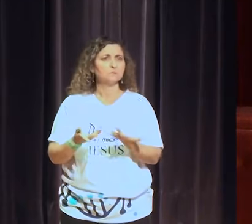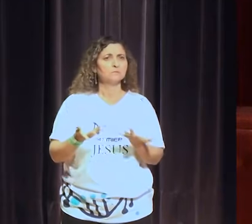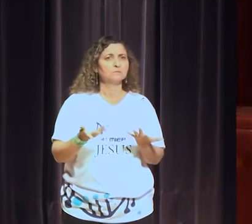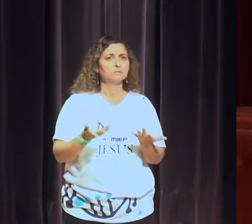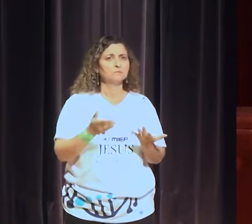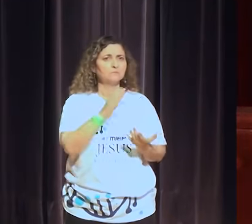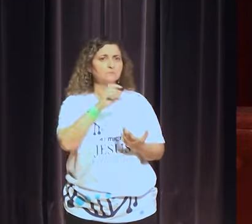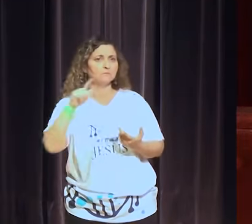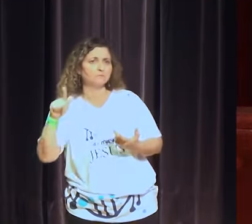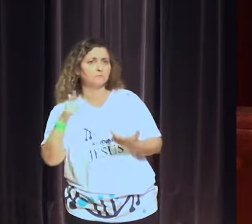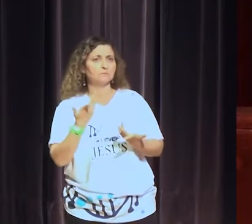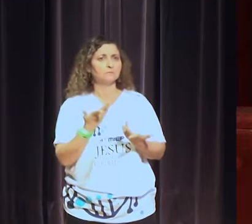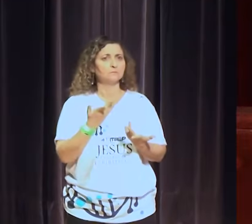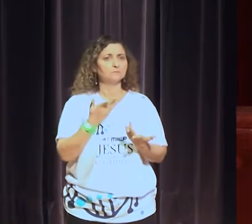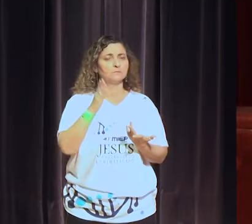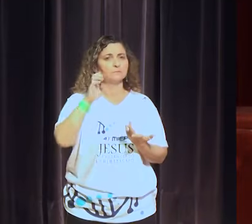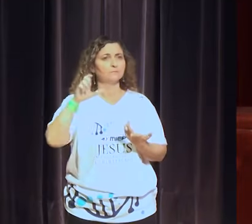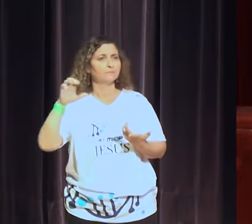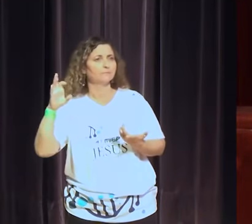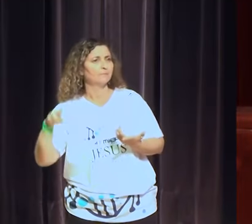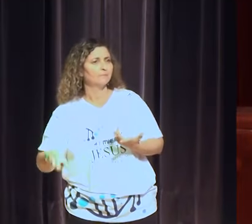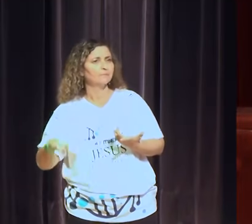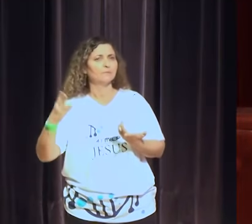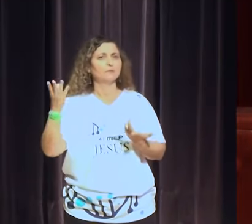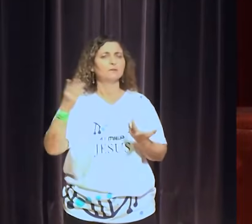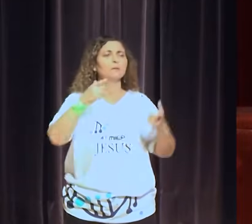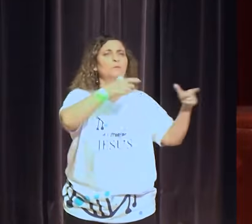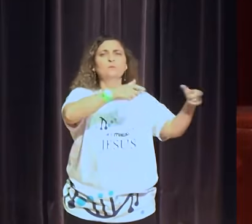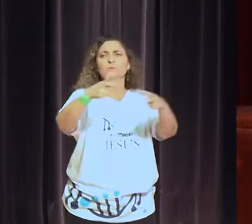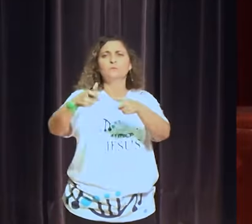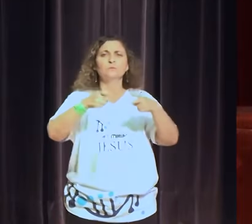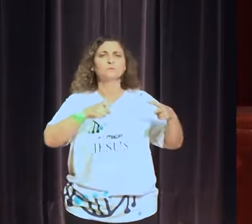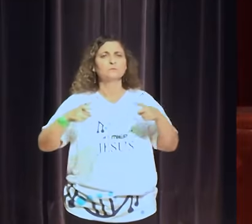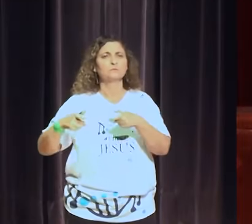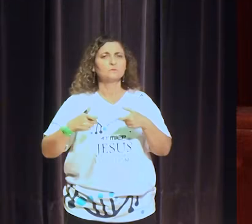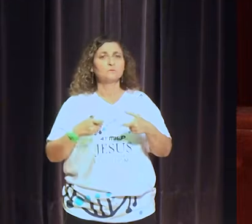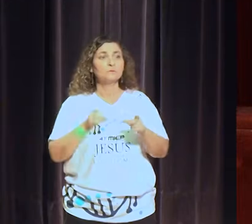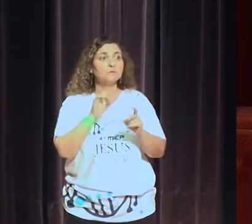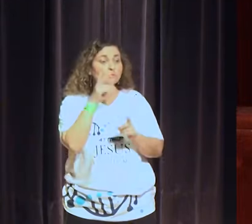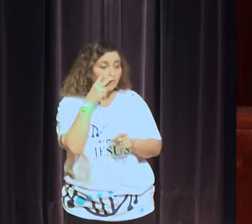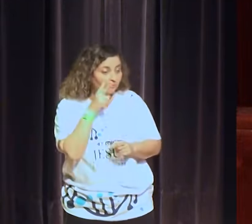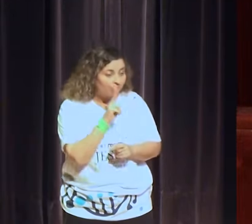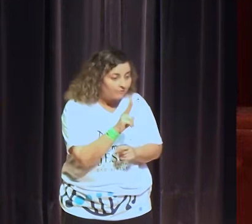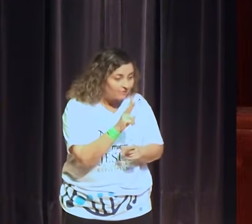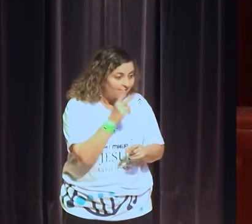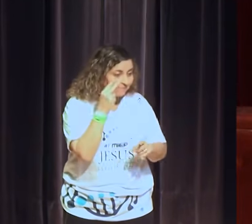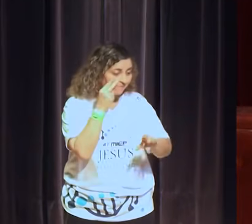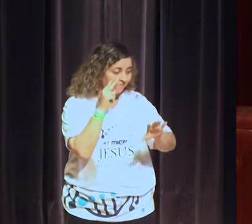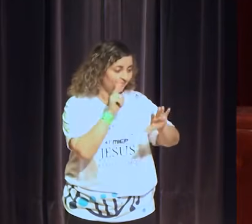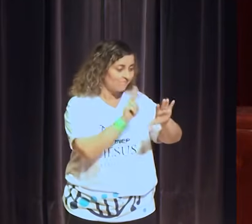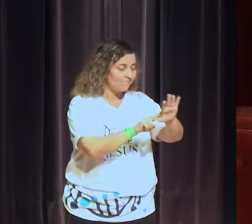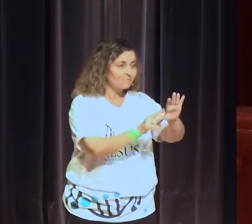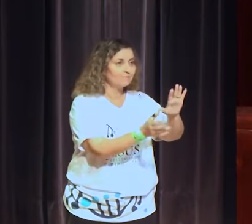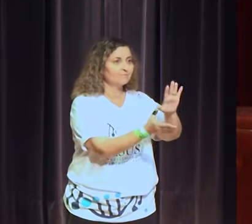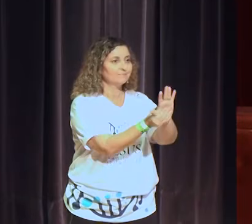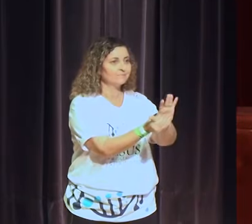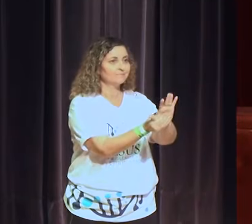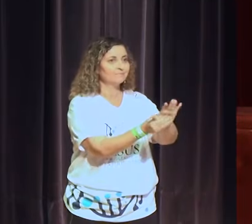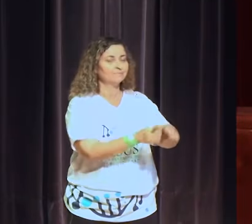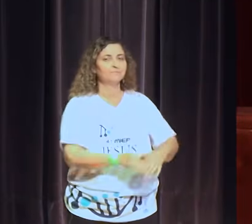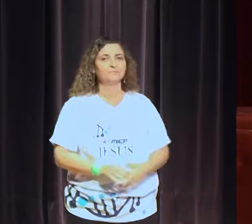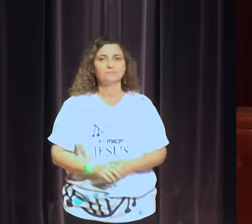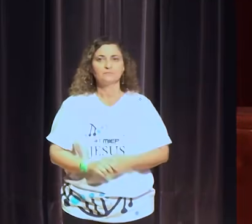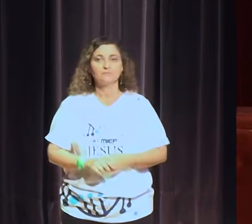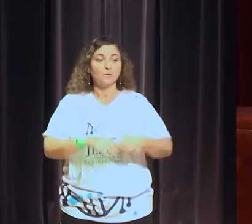né? Belém, Nazaré. Eu estou olhando para o fenômeno que está visível. Onde